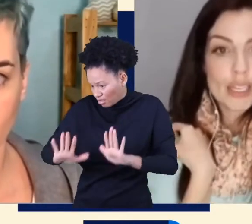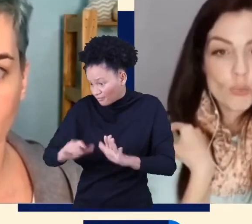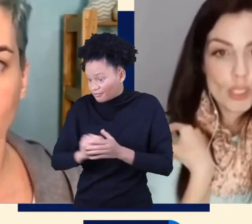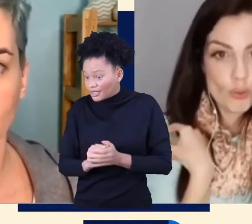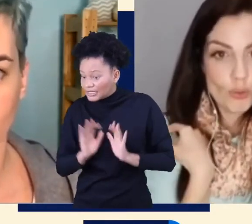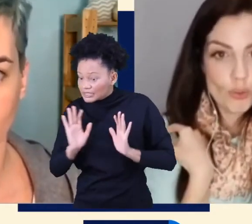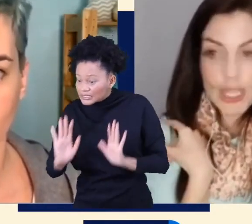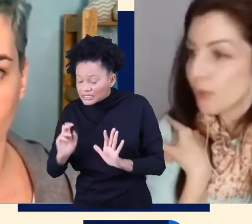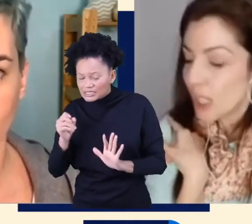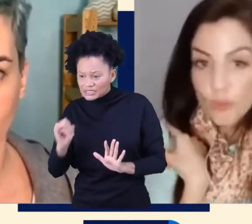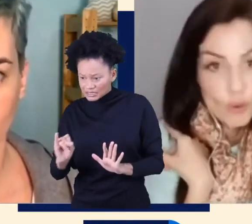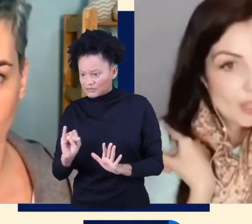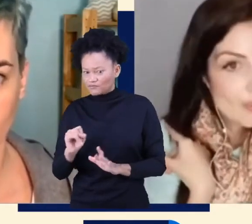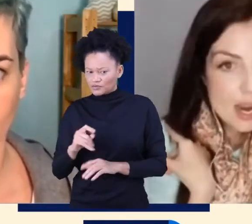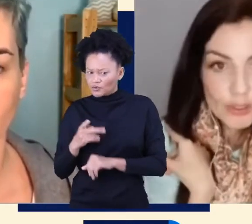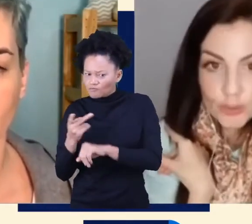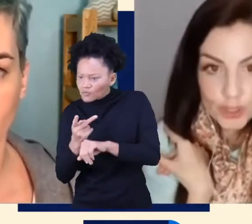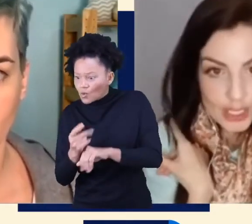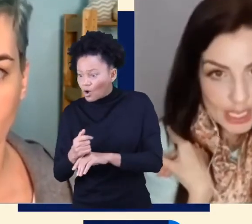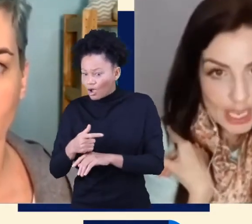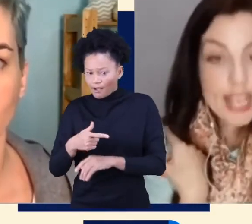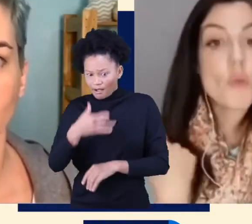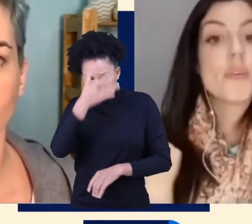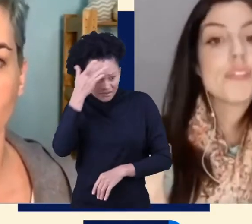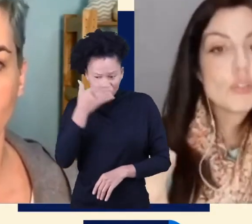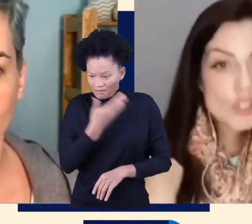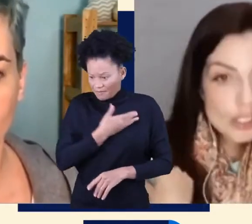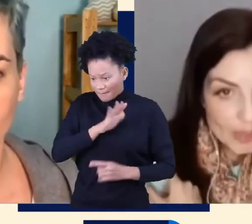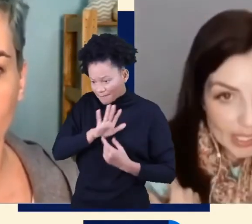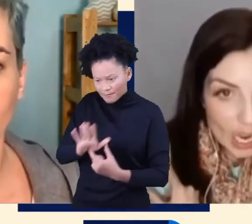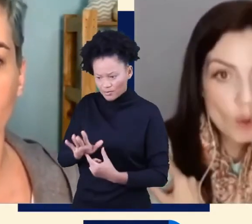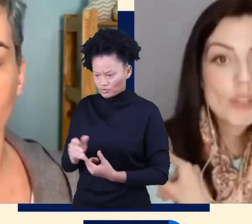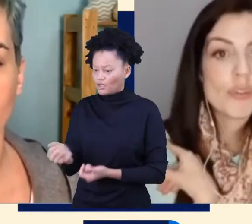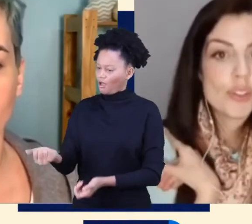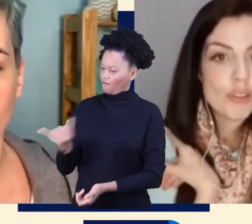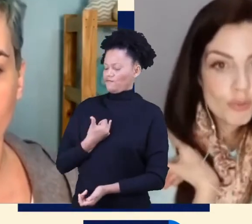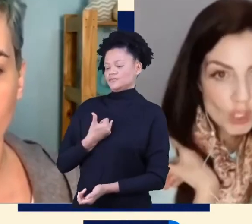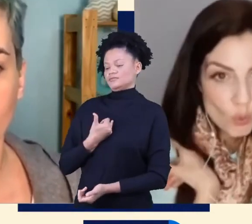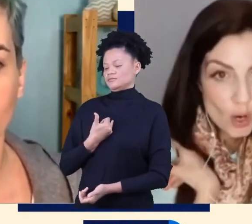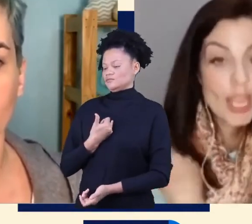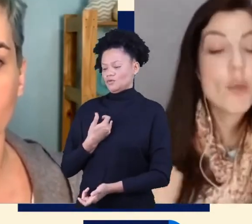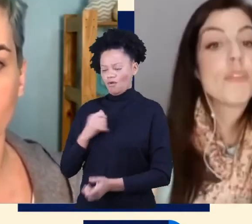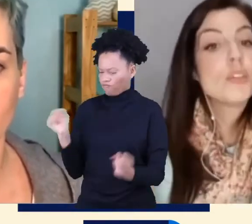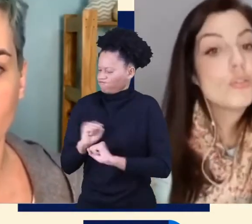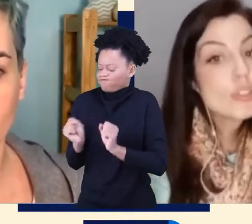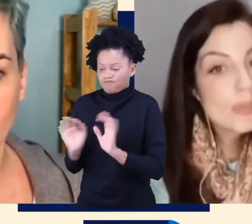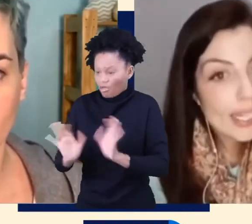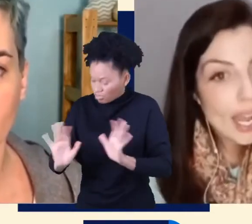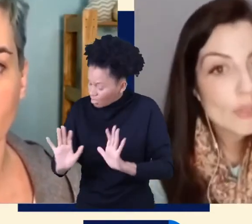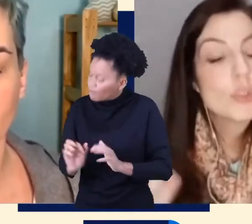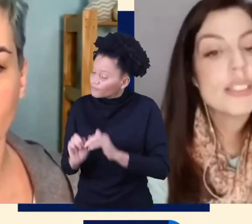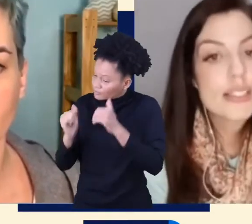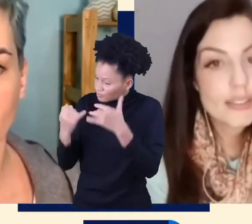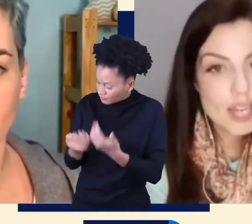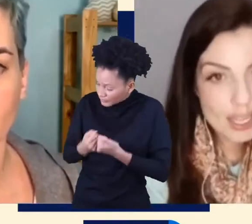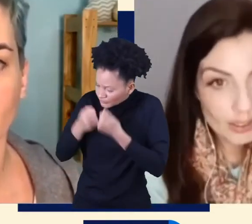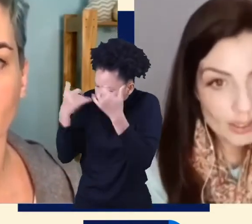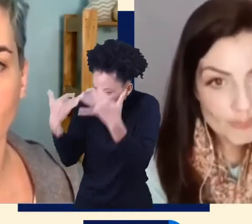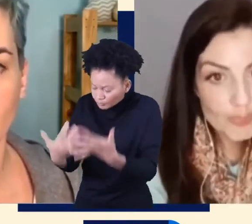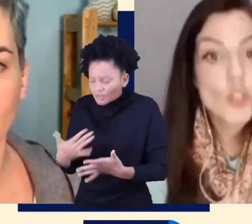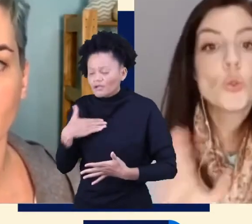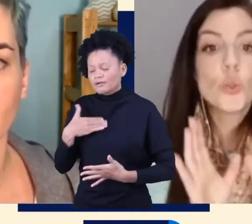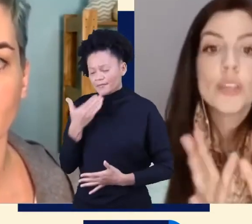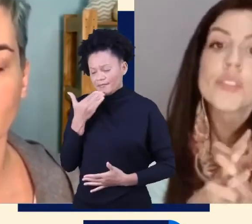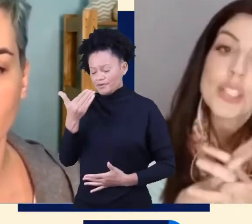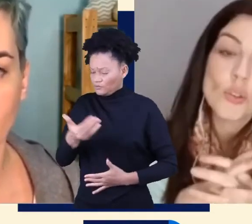vem falar comigo. Eu não vou ficar brava com você. Eu prefiro te explicar o que você viu, eu prefiro te explicar do que se